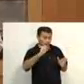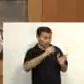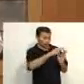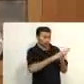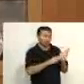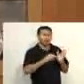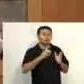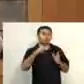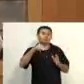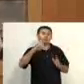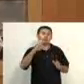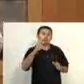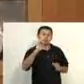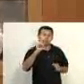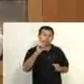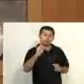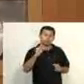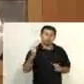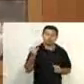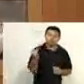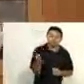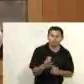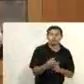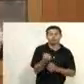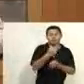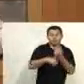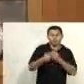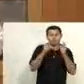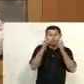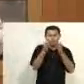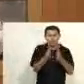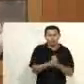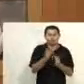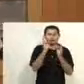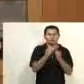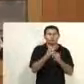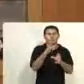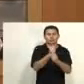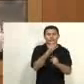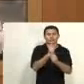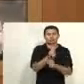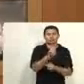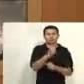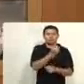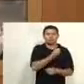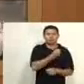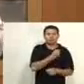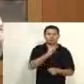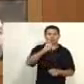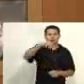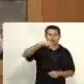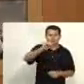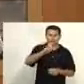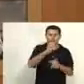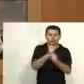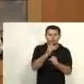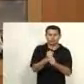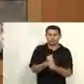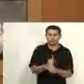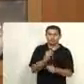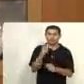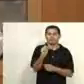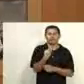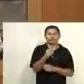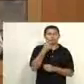projeções econômicas, tá? Uma dessas projeções econômicas, tá, é o cálculo dos números índices, são os cálculos